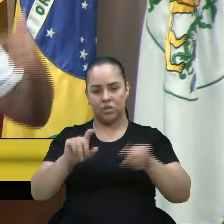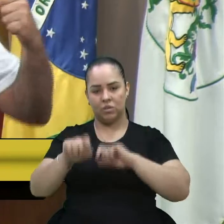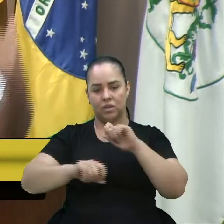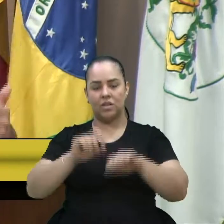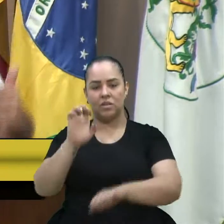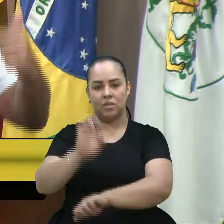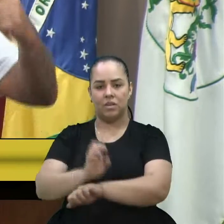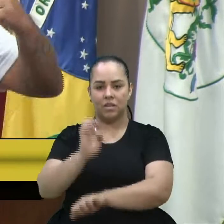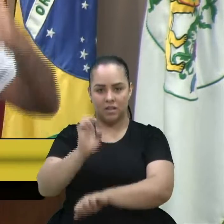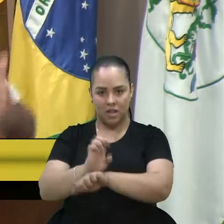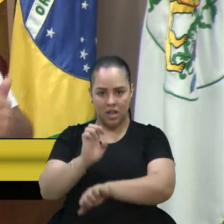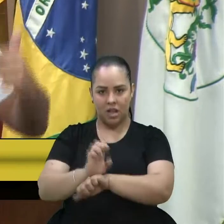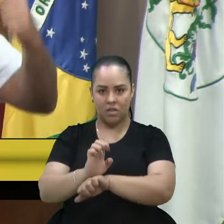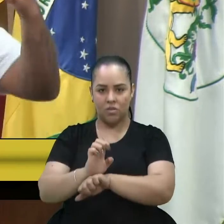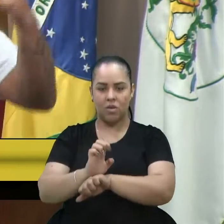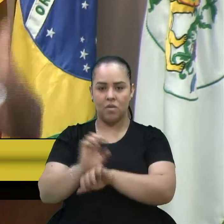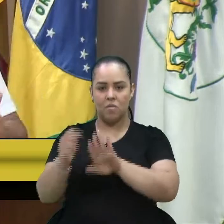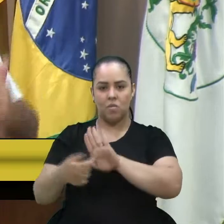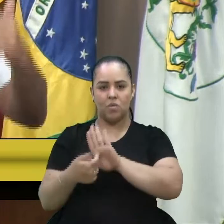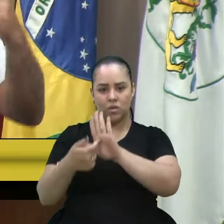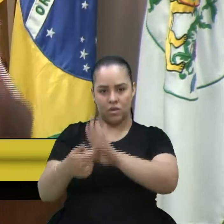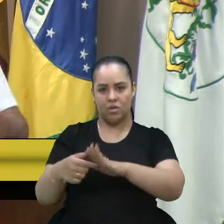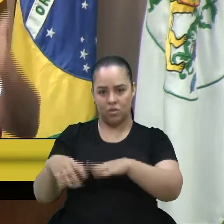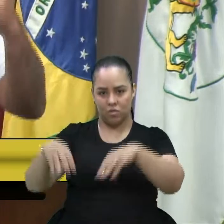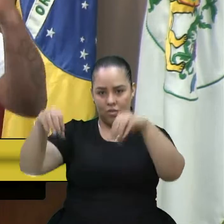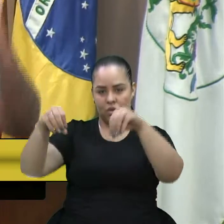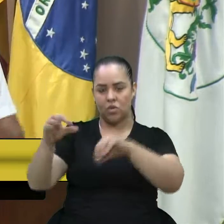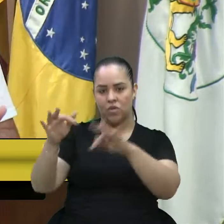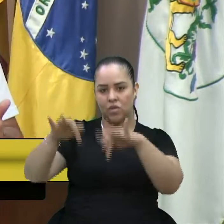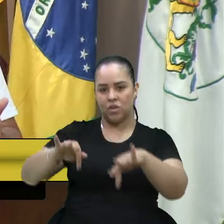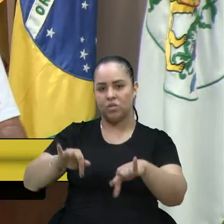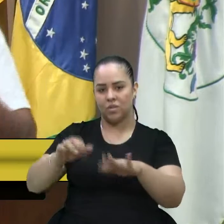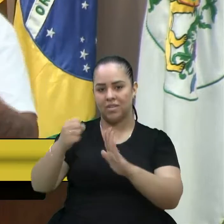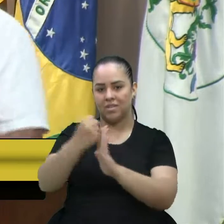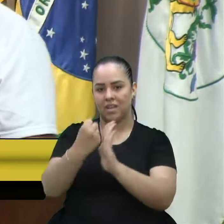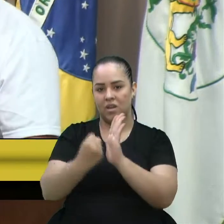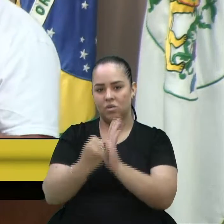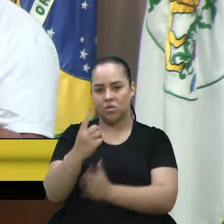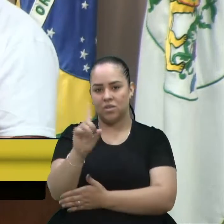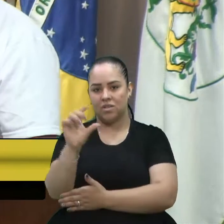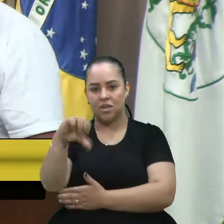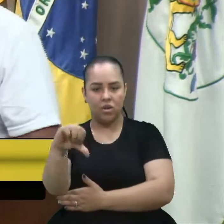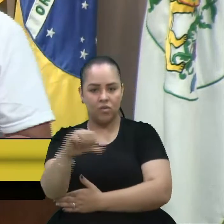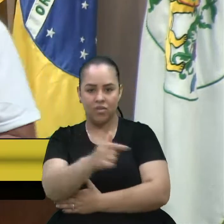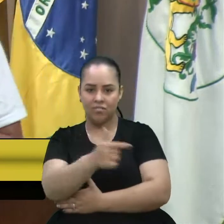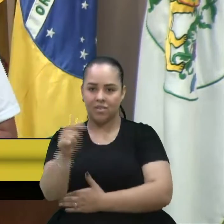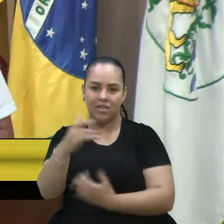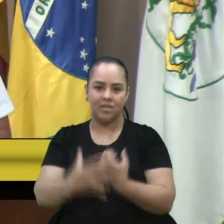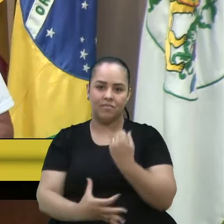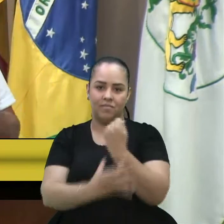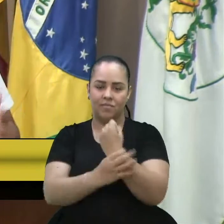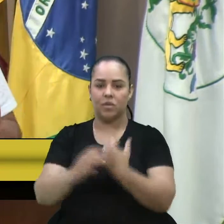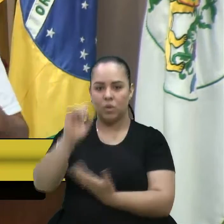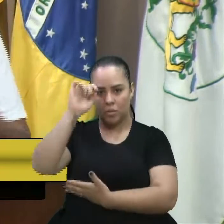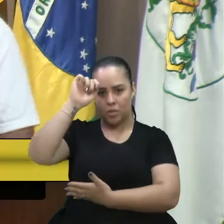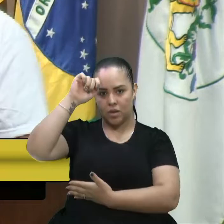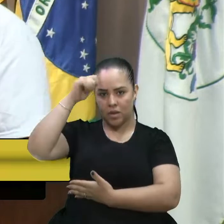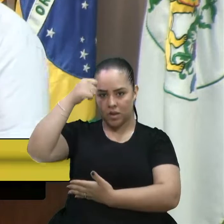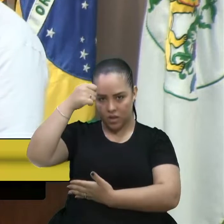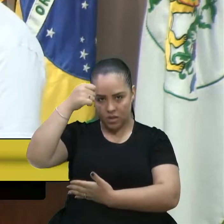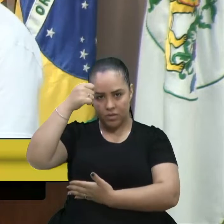Estado implementada pelo Império no final do século XIX não garantia que os negros,